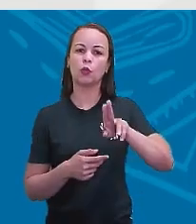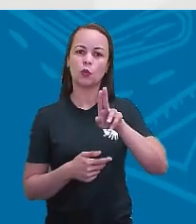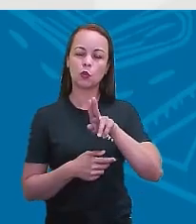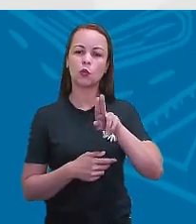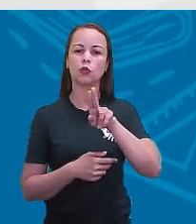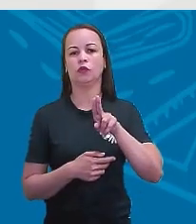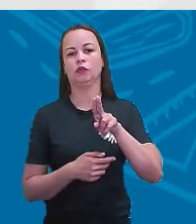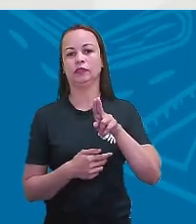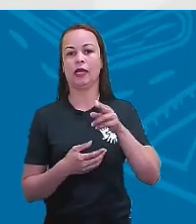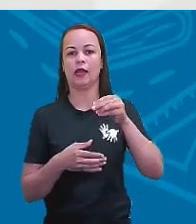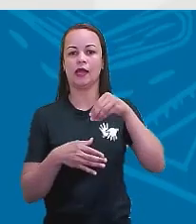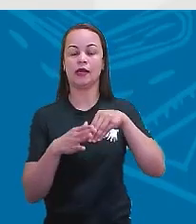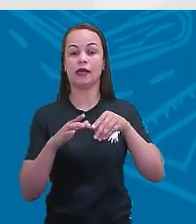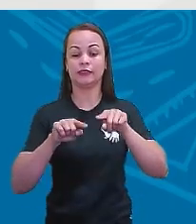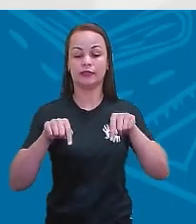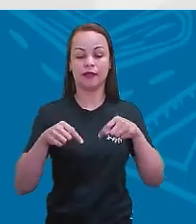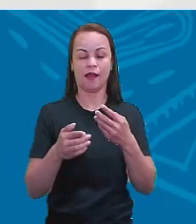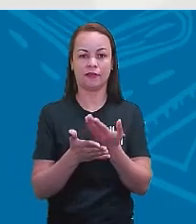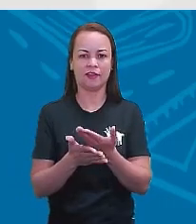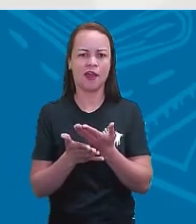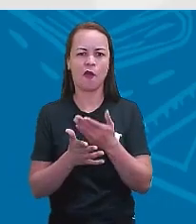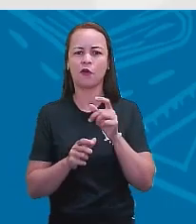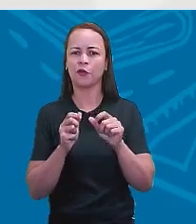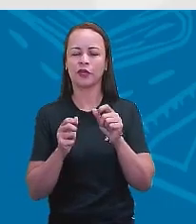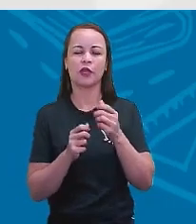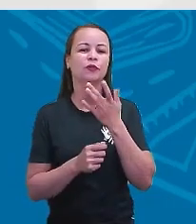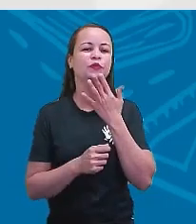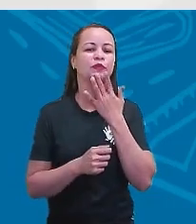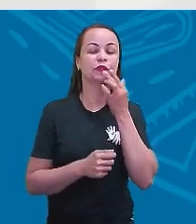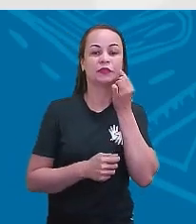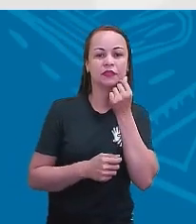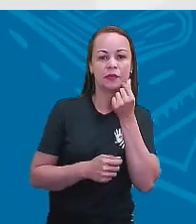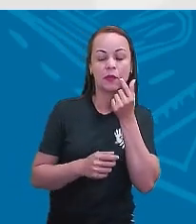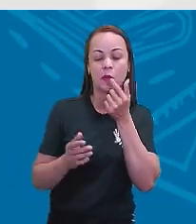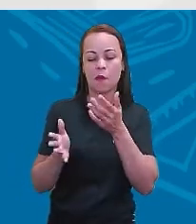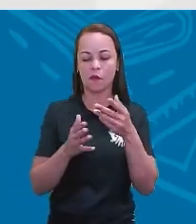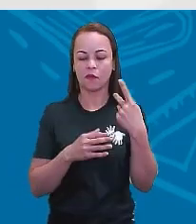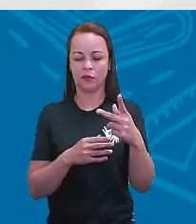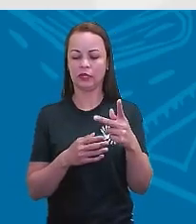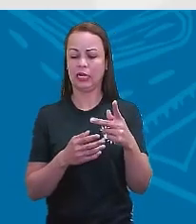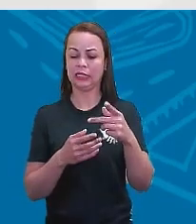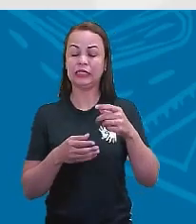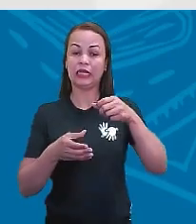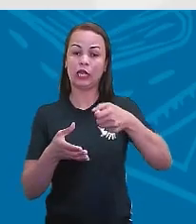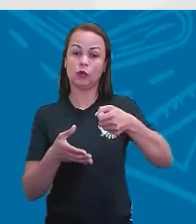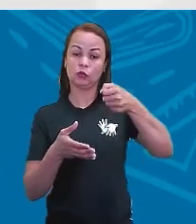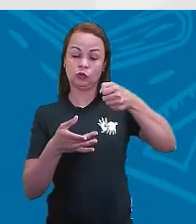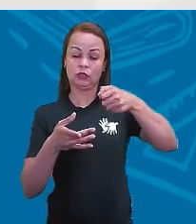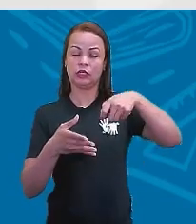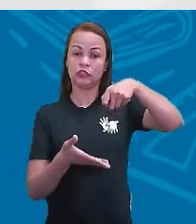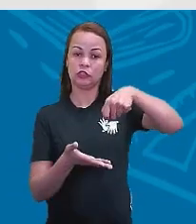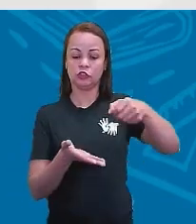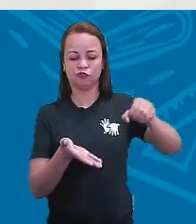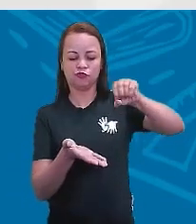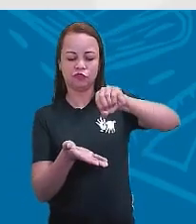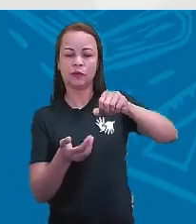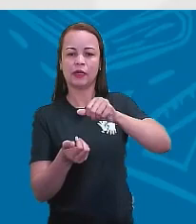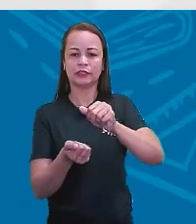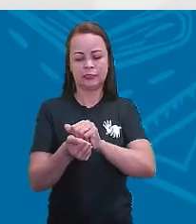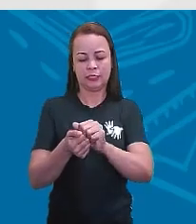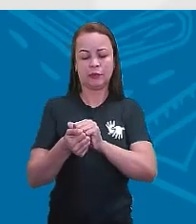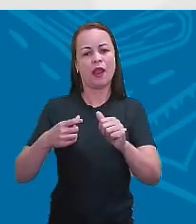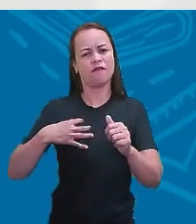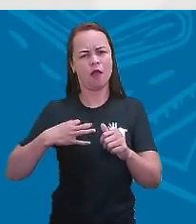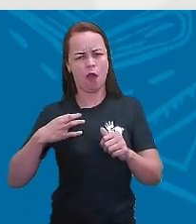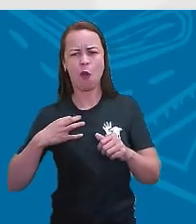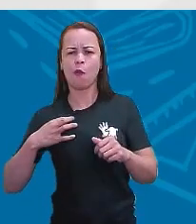cor. Olha só, esse material aí, eles são vasilhas de detergentes ou de amaciante, que mamãe usa em